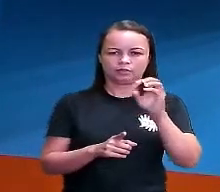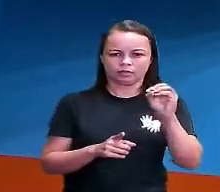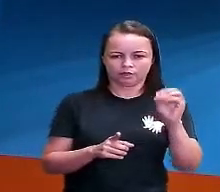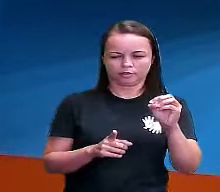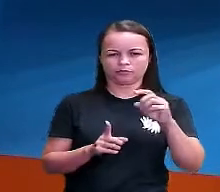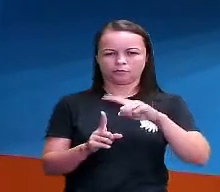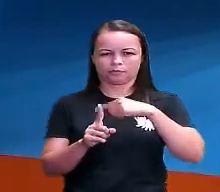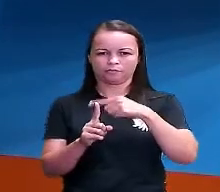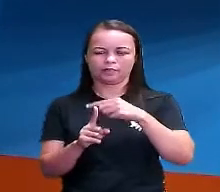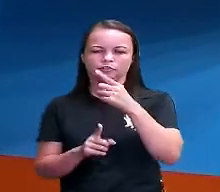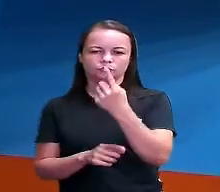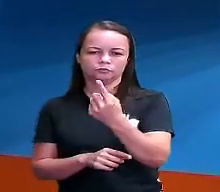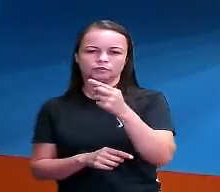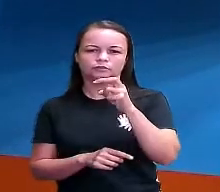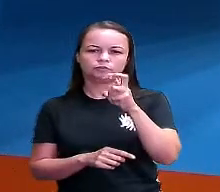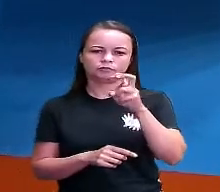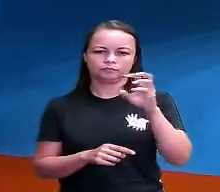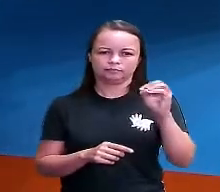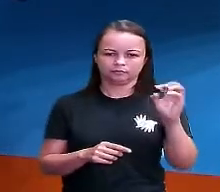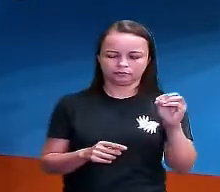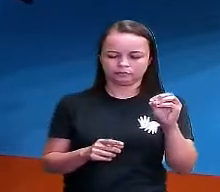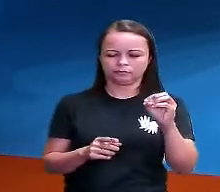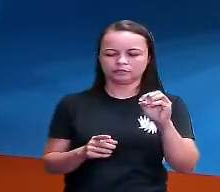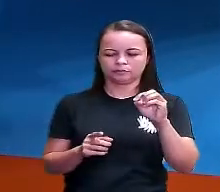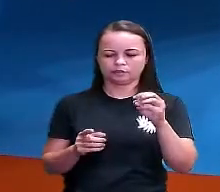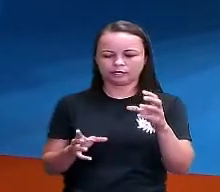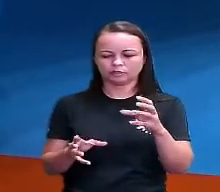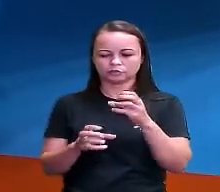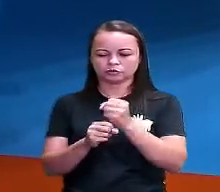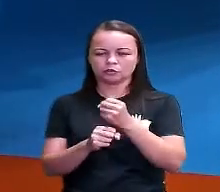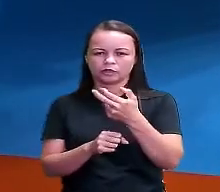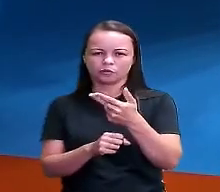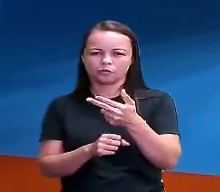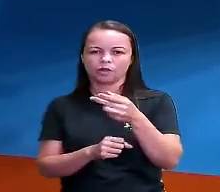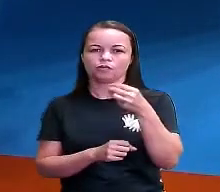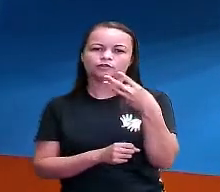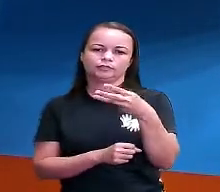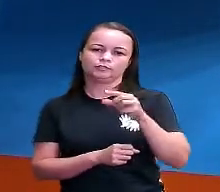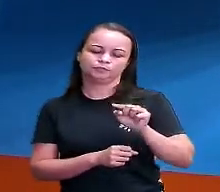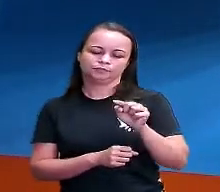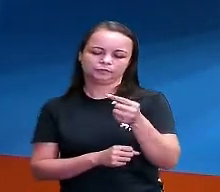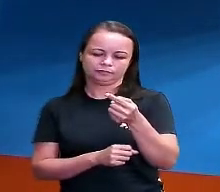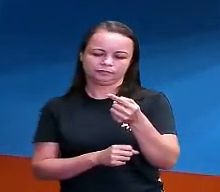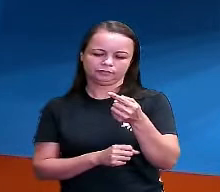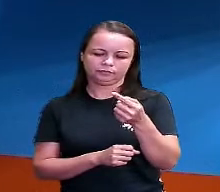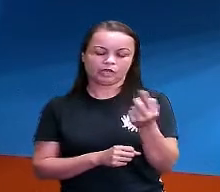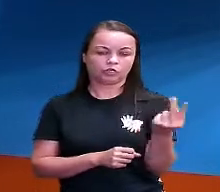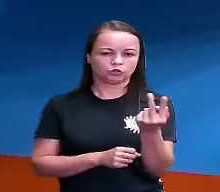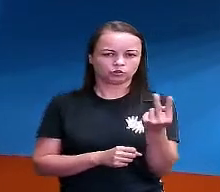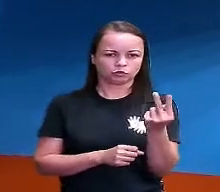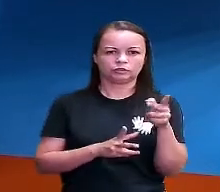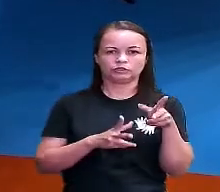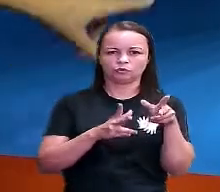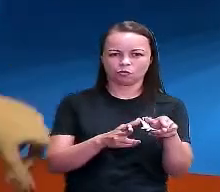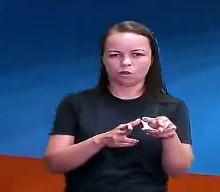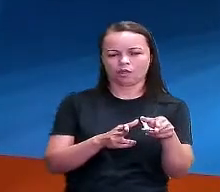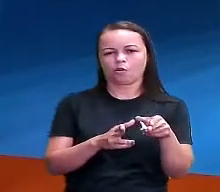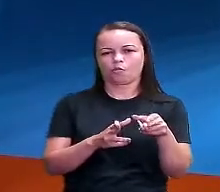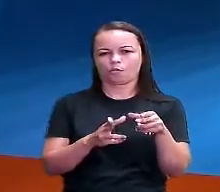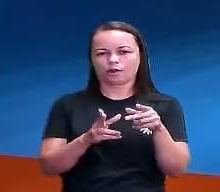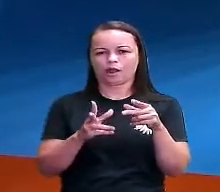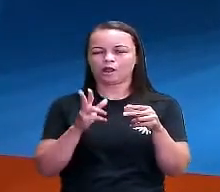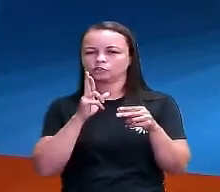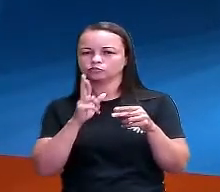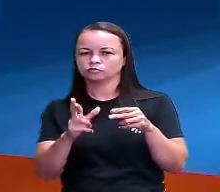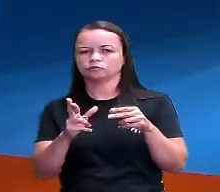eu vou dar 3.000. Duas parcelas iguais para poder dar 3.000.